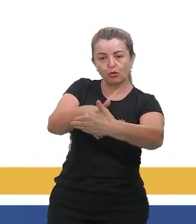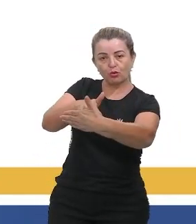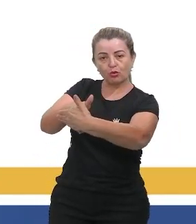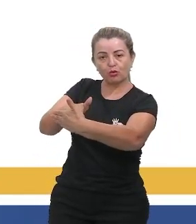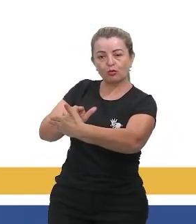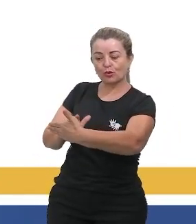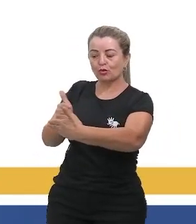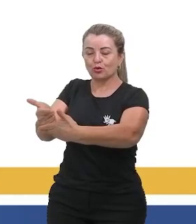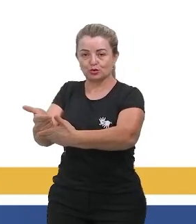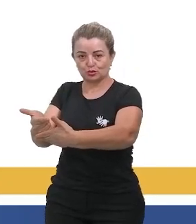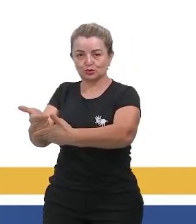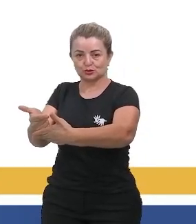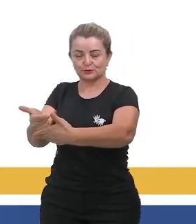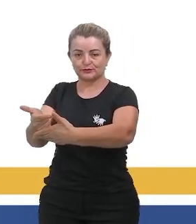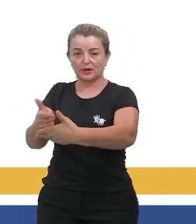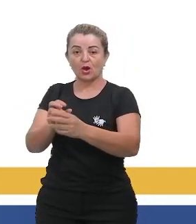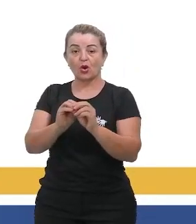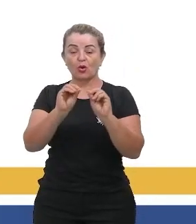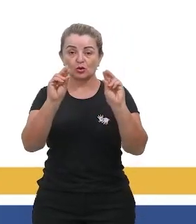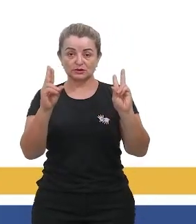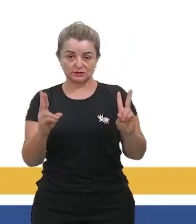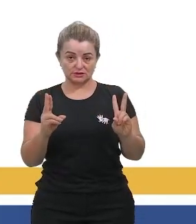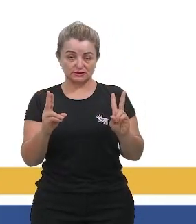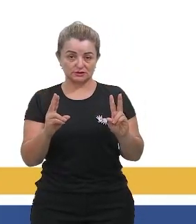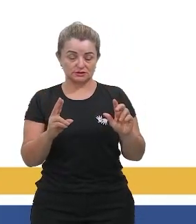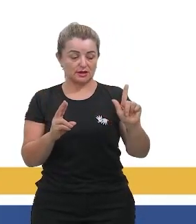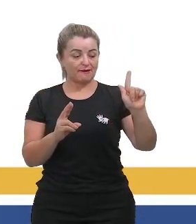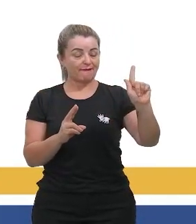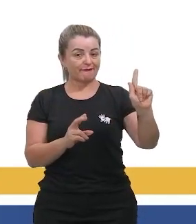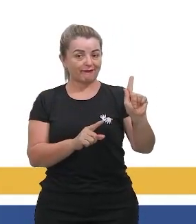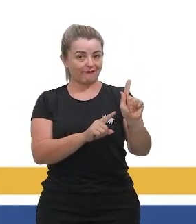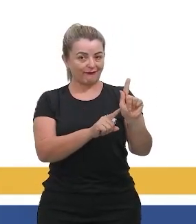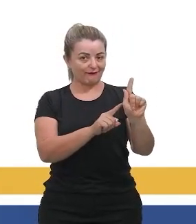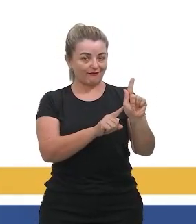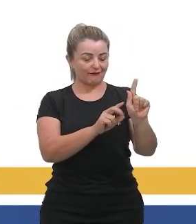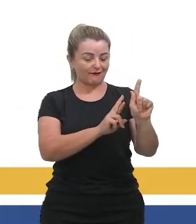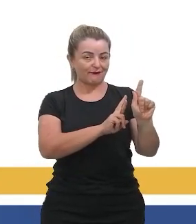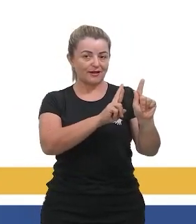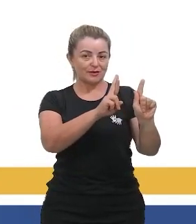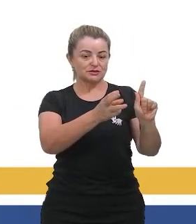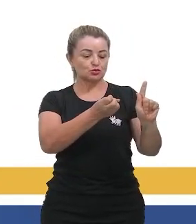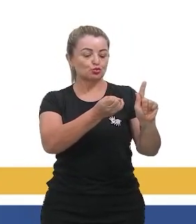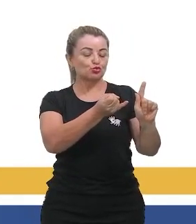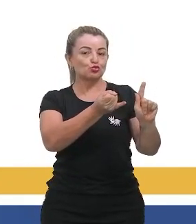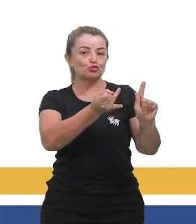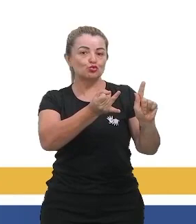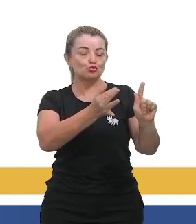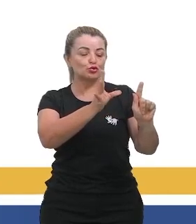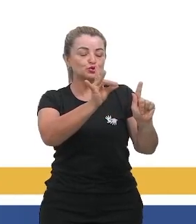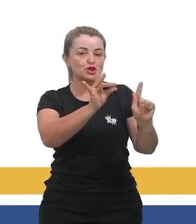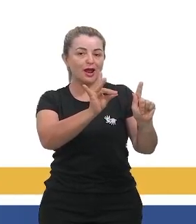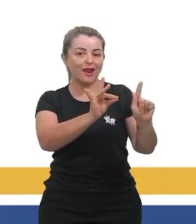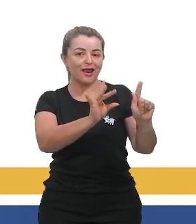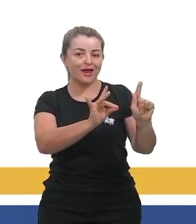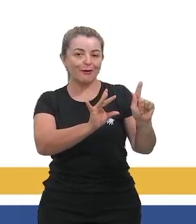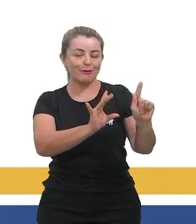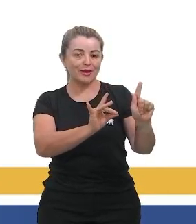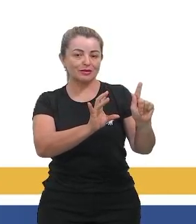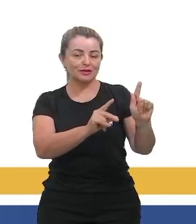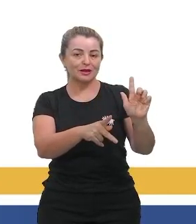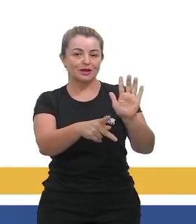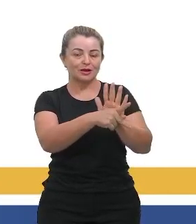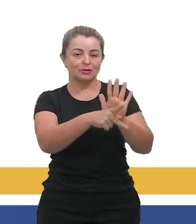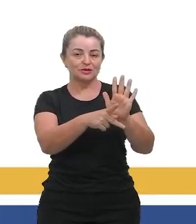jogadores da posição. Ou seja, o nosso Q, né, representa o número de elementos, que pertence aos elementos 2, 3,